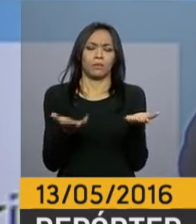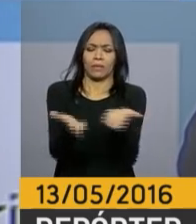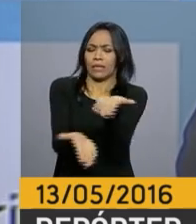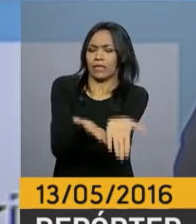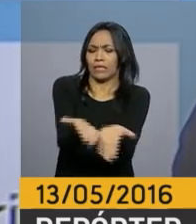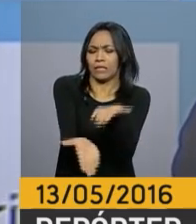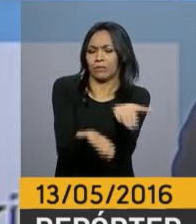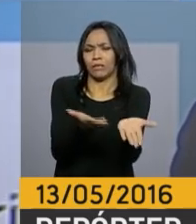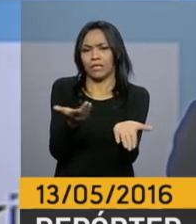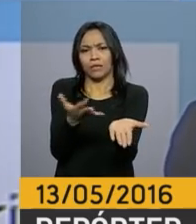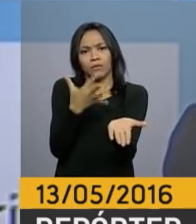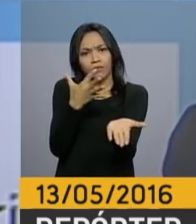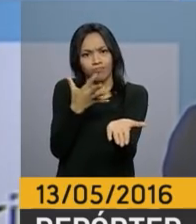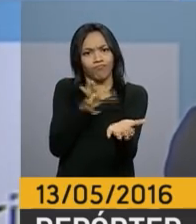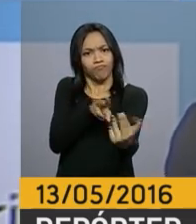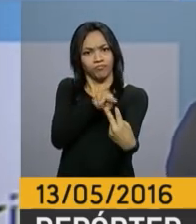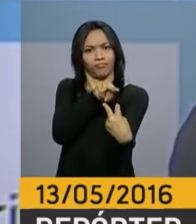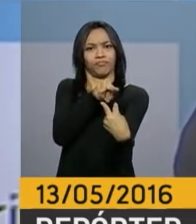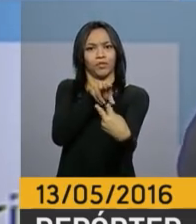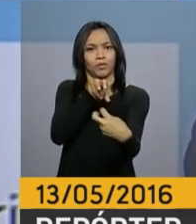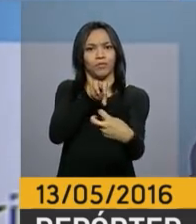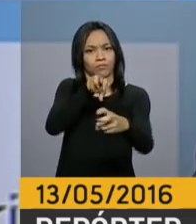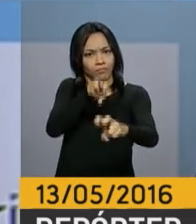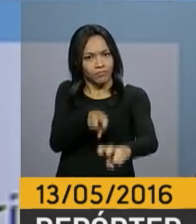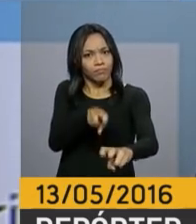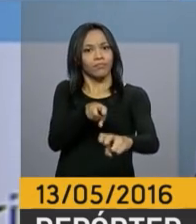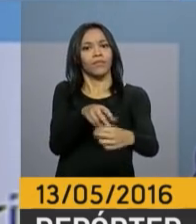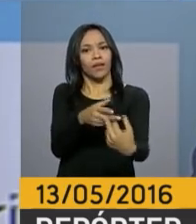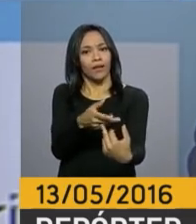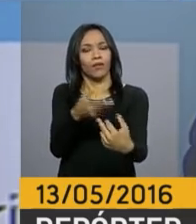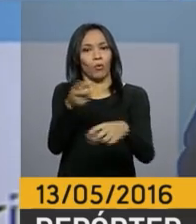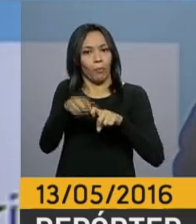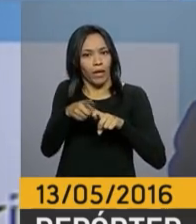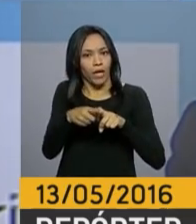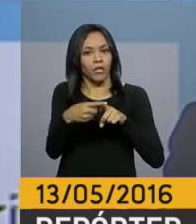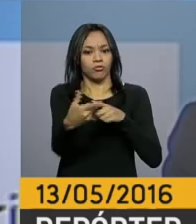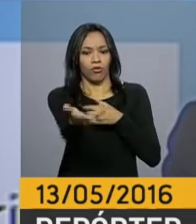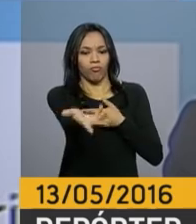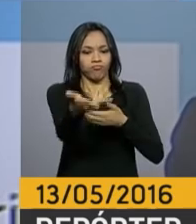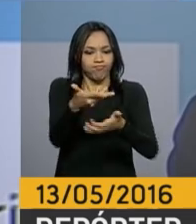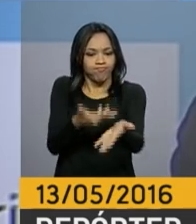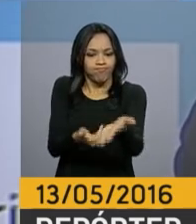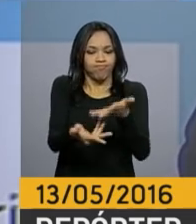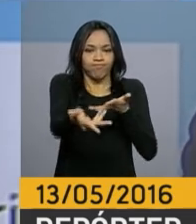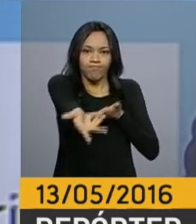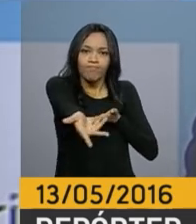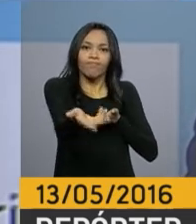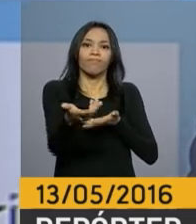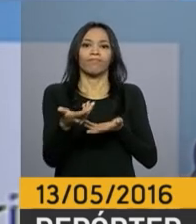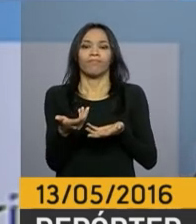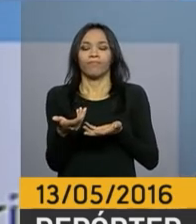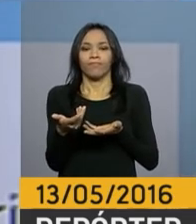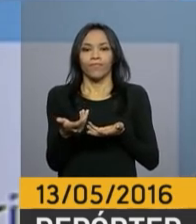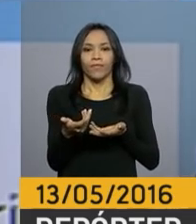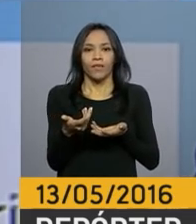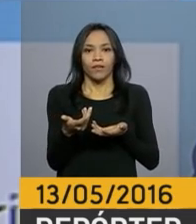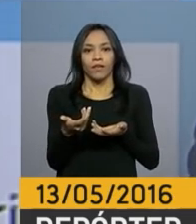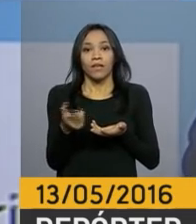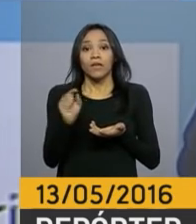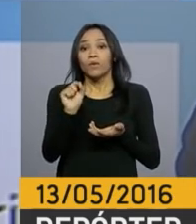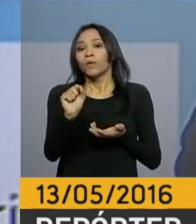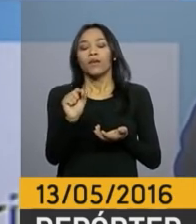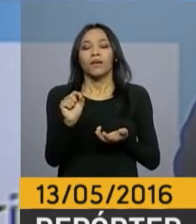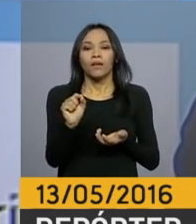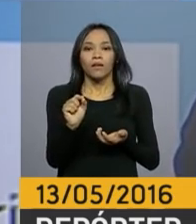presença do médico a disponibilidade do médico para a sociedade né que ele o o o que é vamos